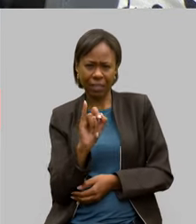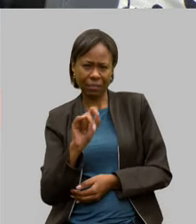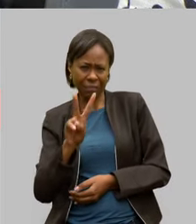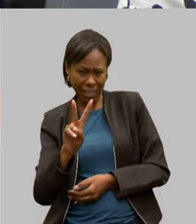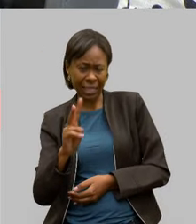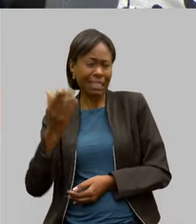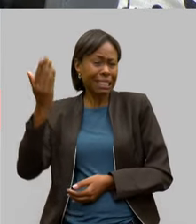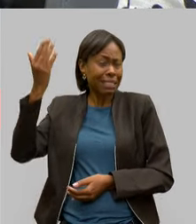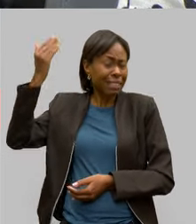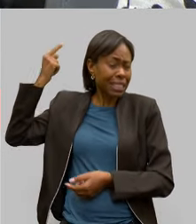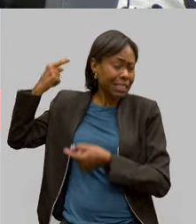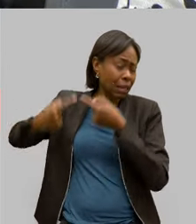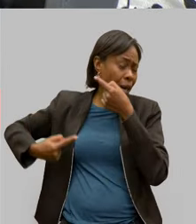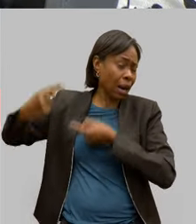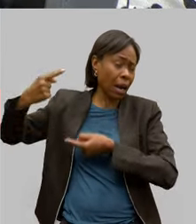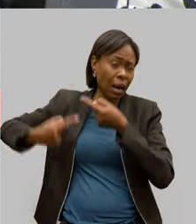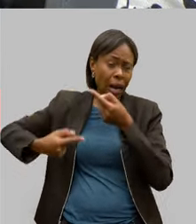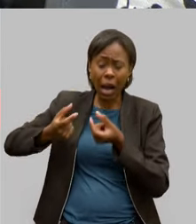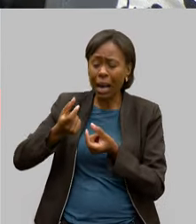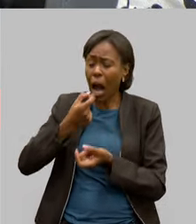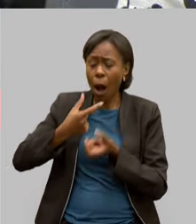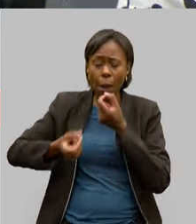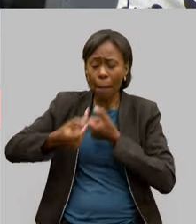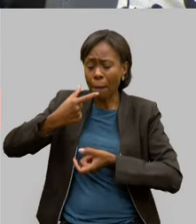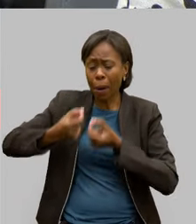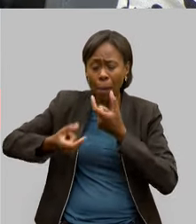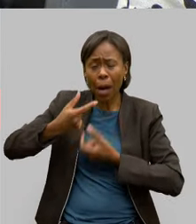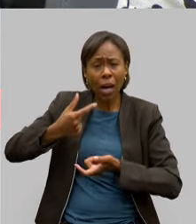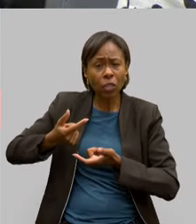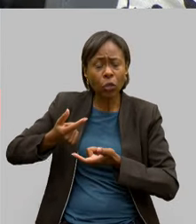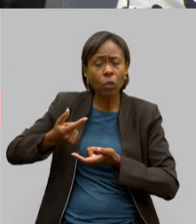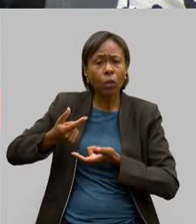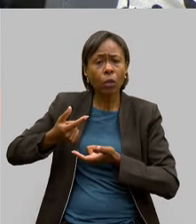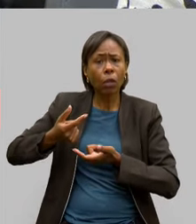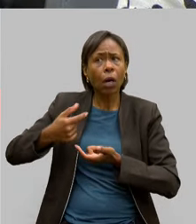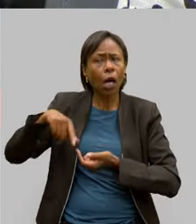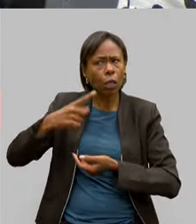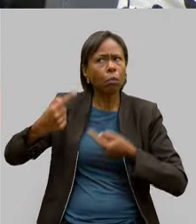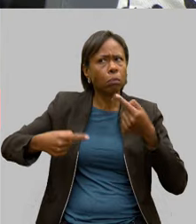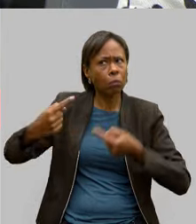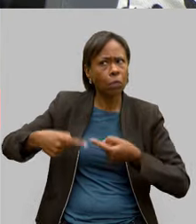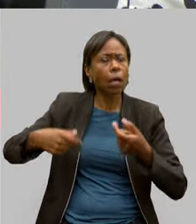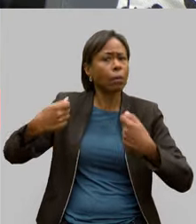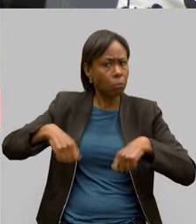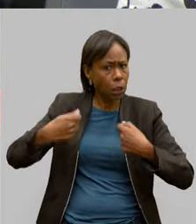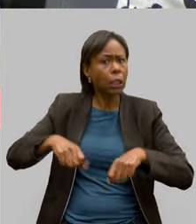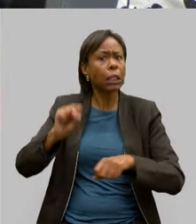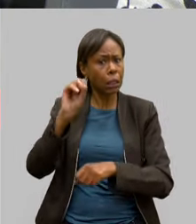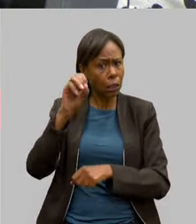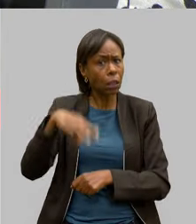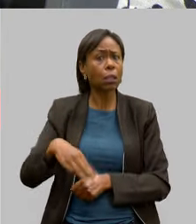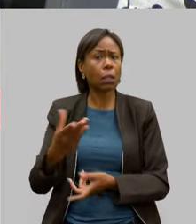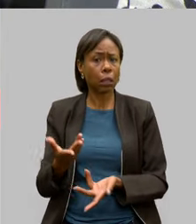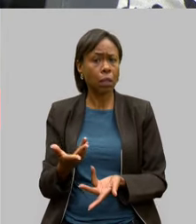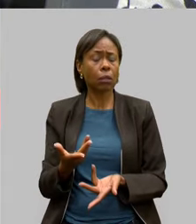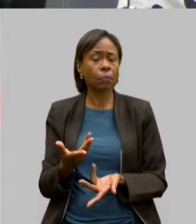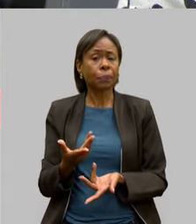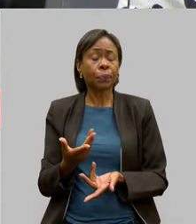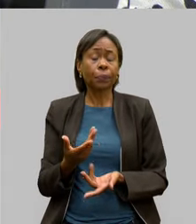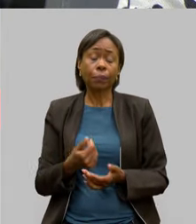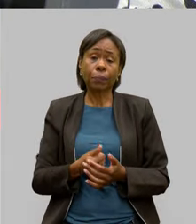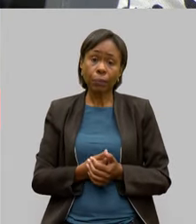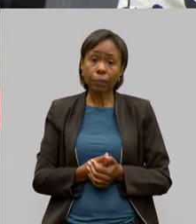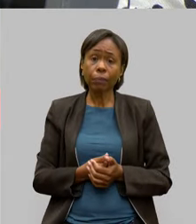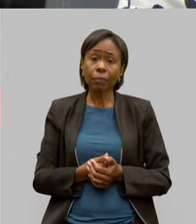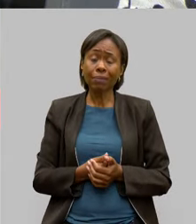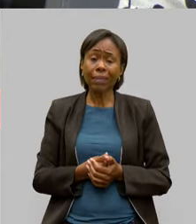gente tinha eficácia nisso e começou a se discutir que a gente tem que aplicar e temos que aplicar mesmo foi sempre dito aqui que é